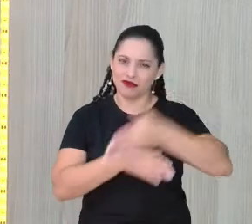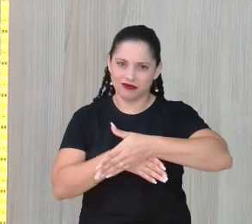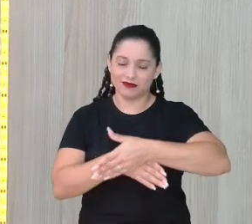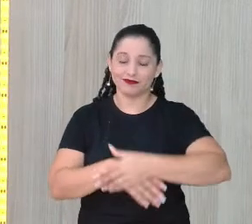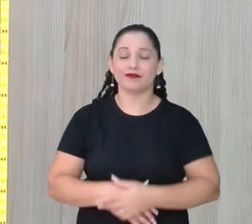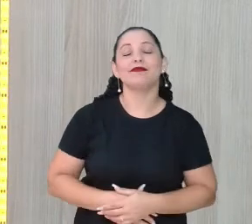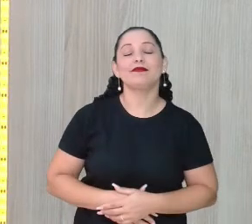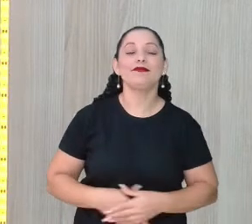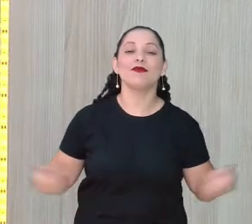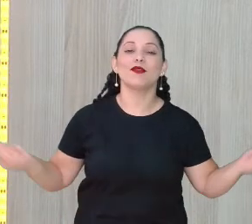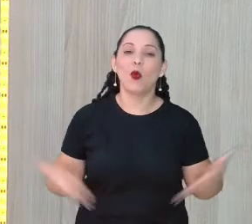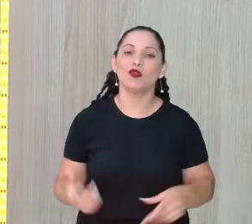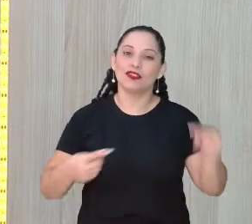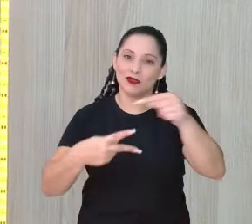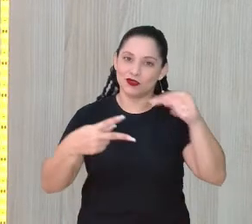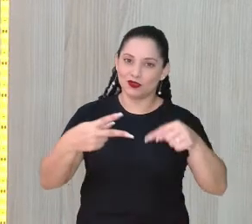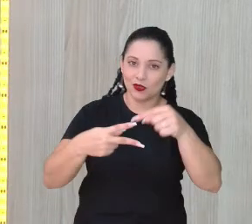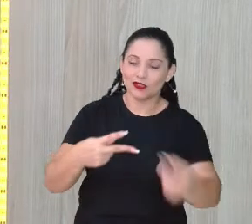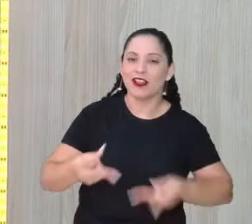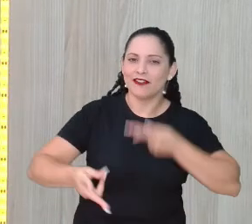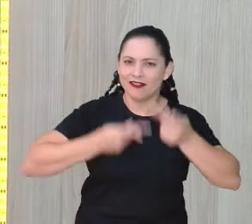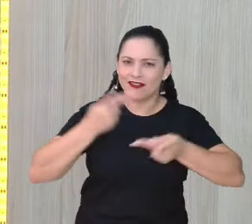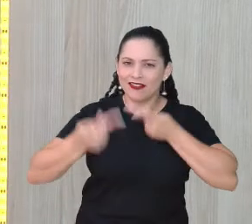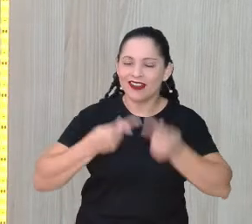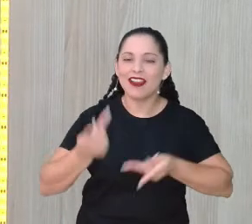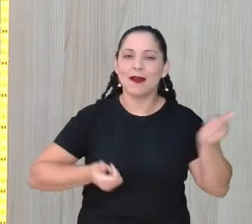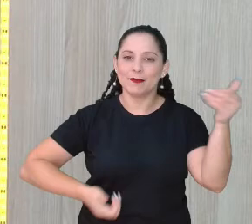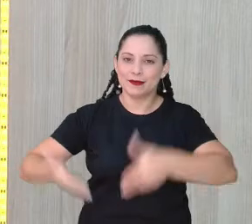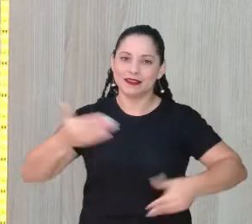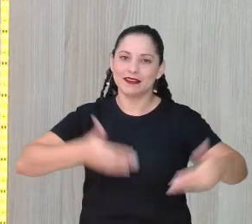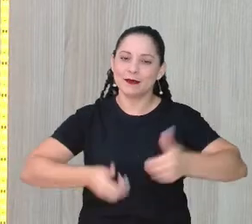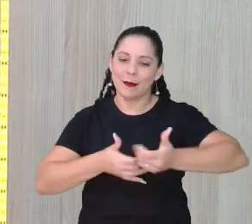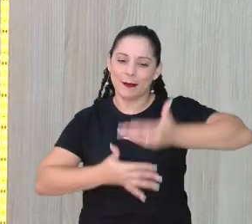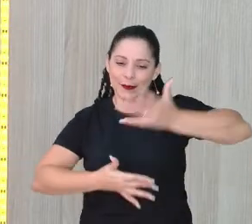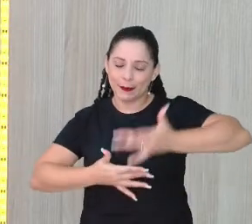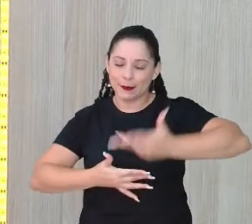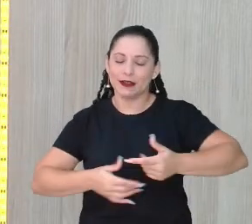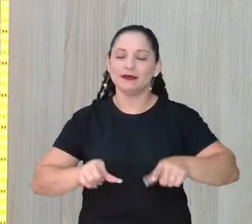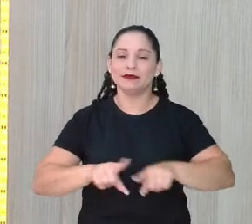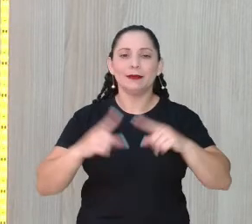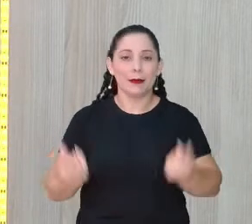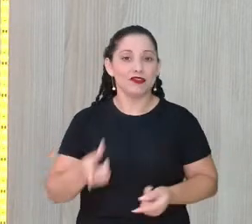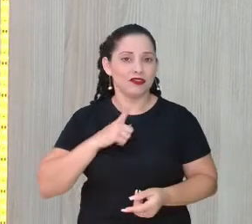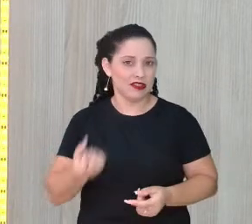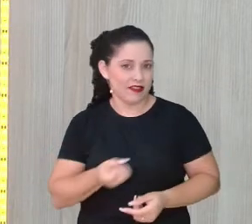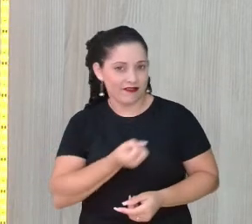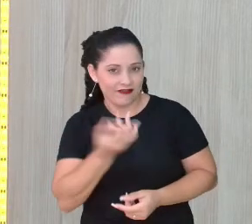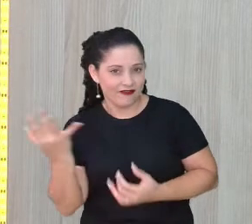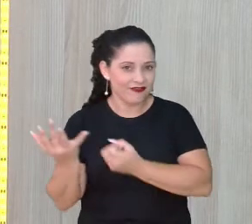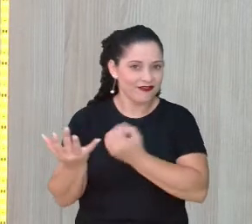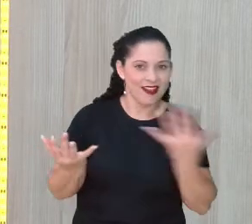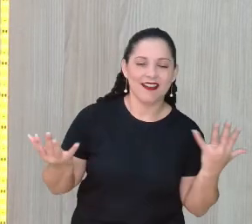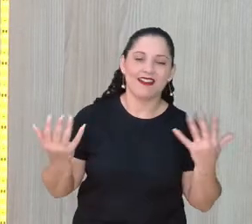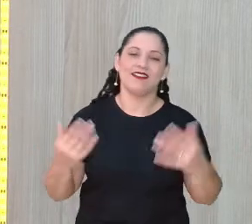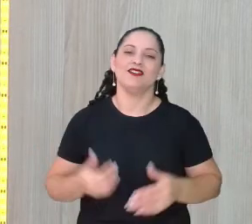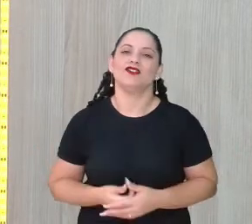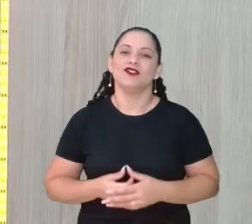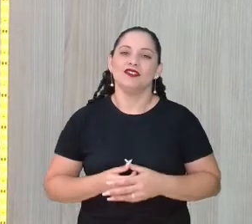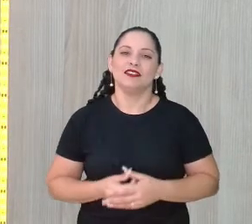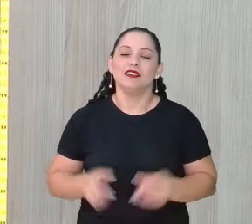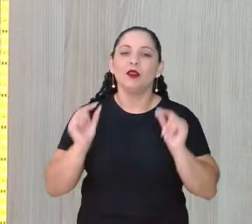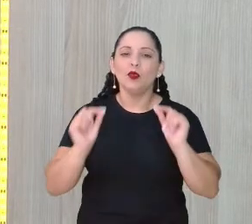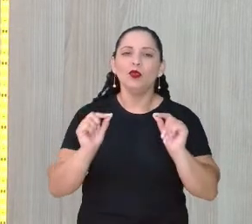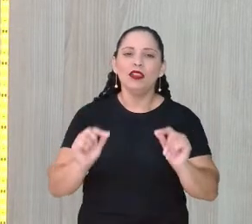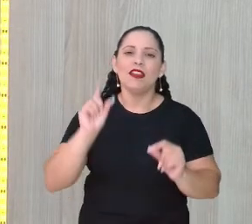temos esses dois que falaram aqui, mas tem outras professoras que estão aqui interagindo também, tá? Tem mais alunos. Então, o que